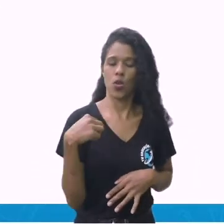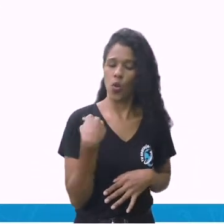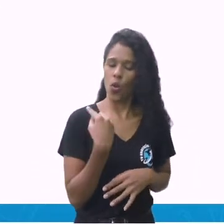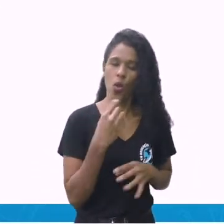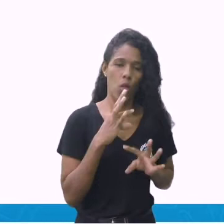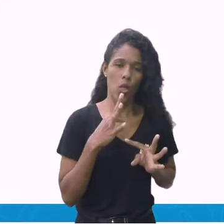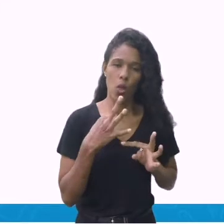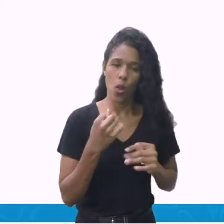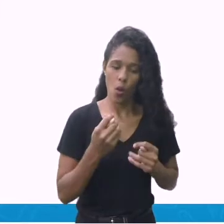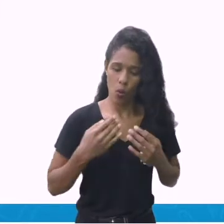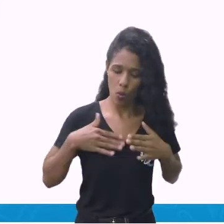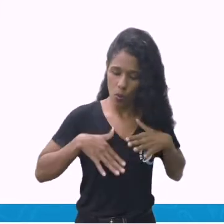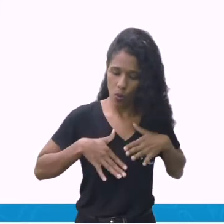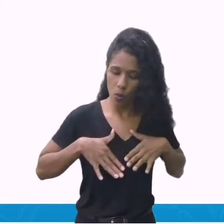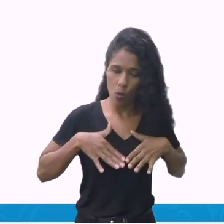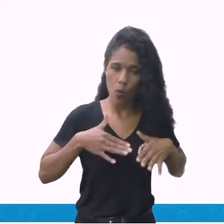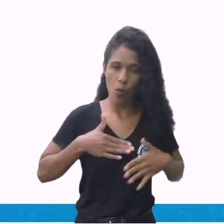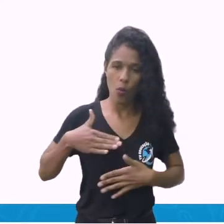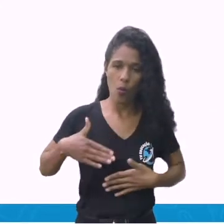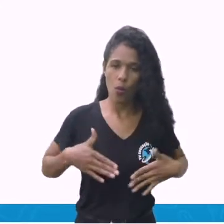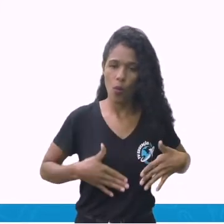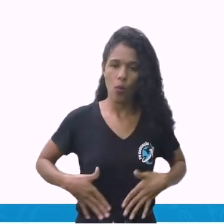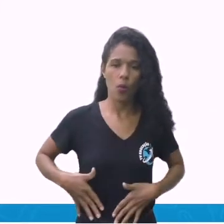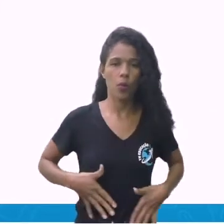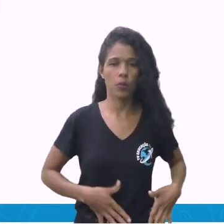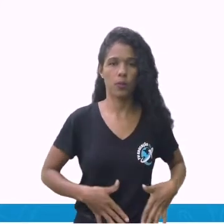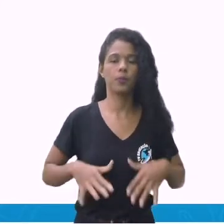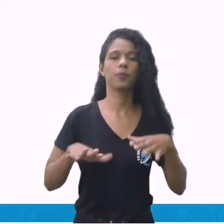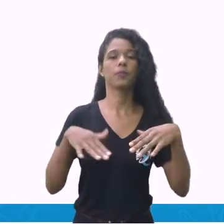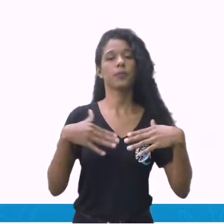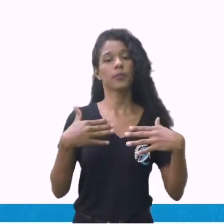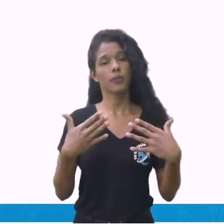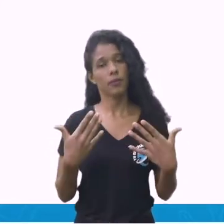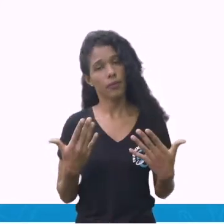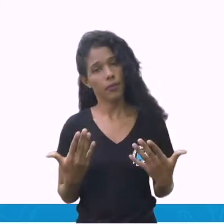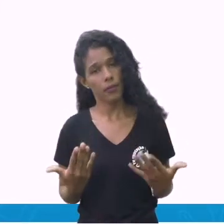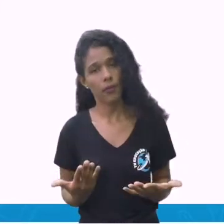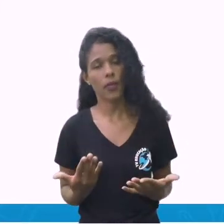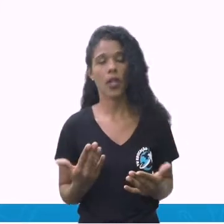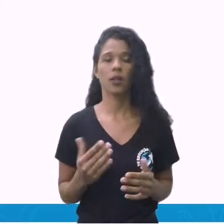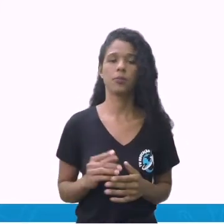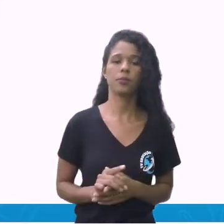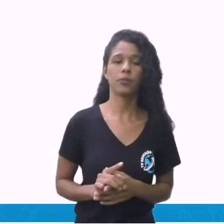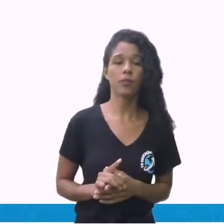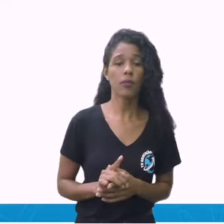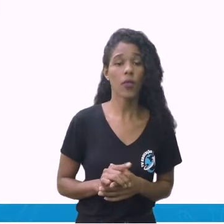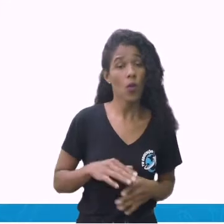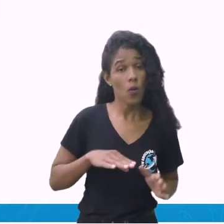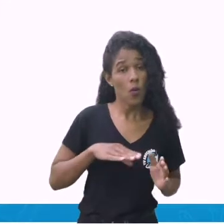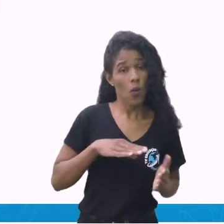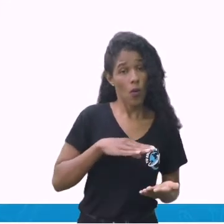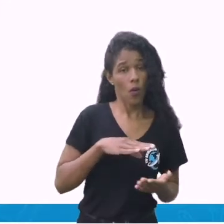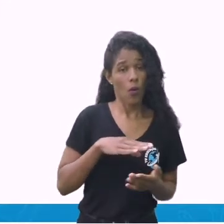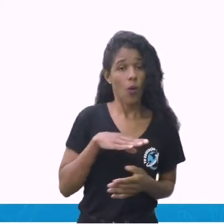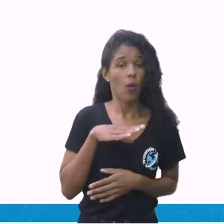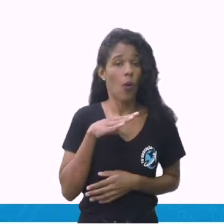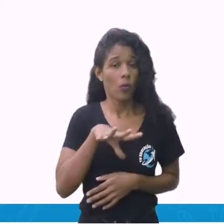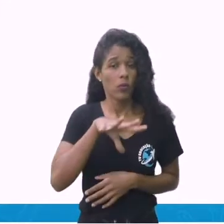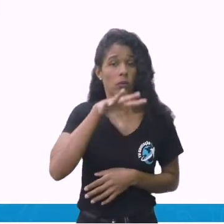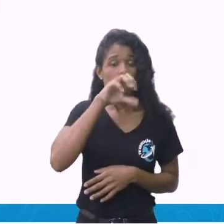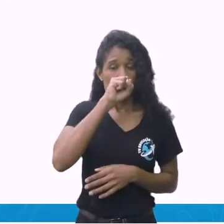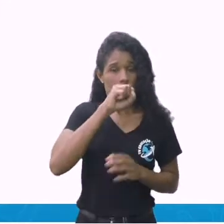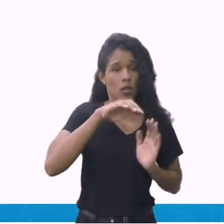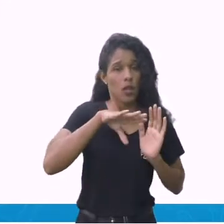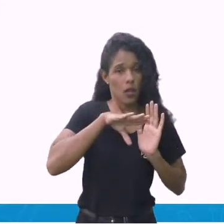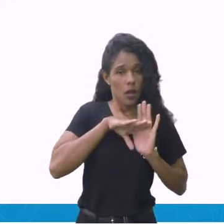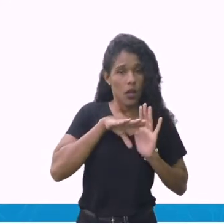corpo inteiro. E aí, com a ajuda do oxigênio, tá? Entra